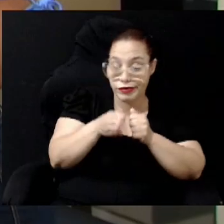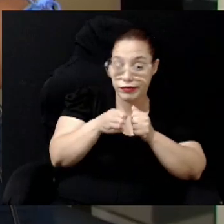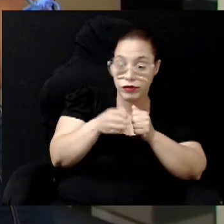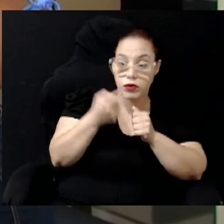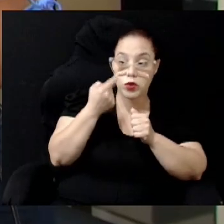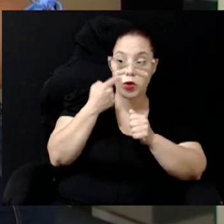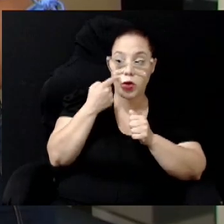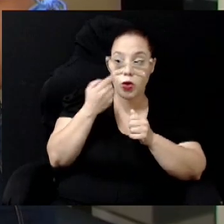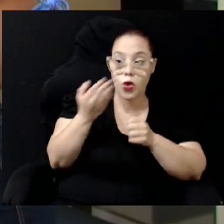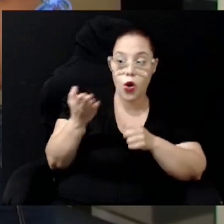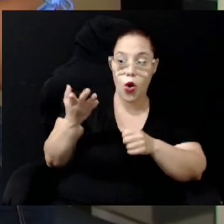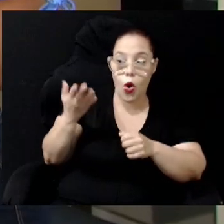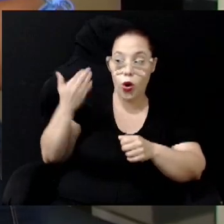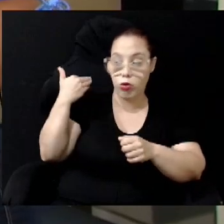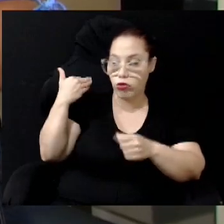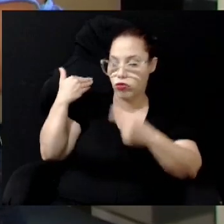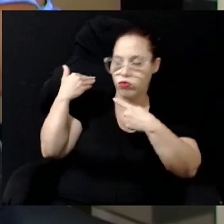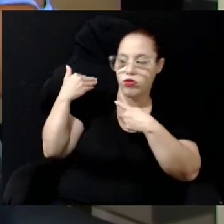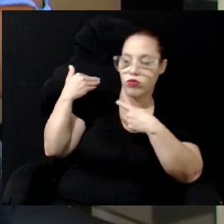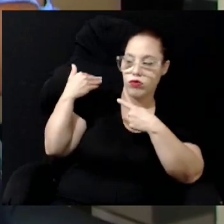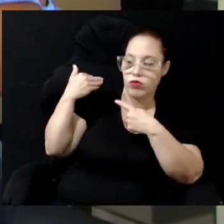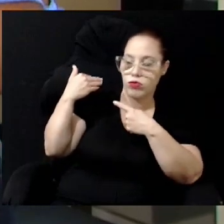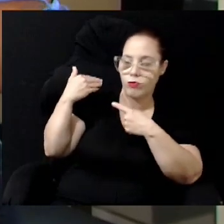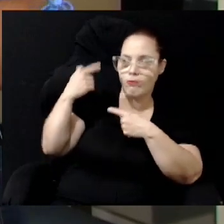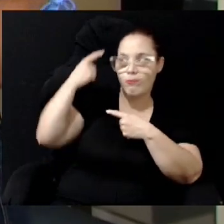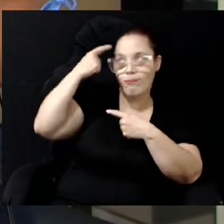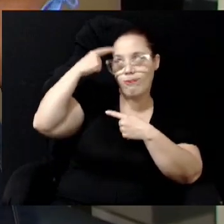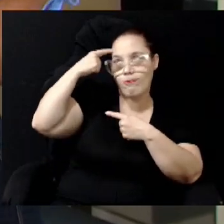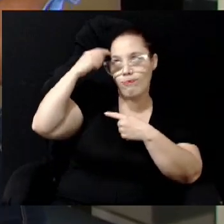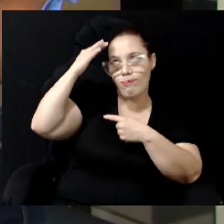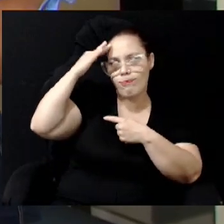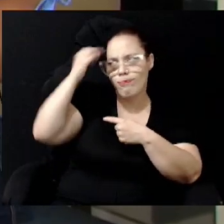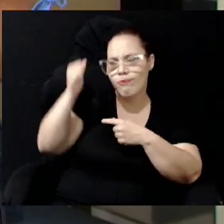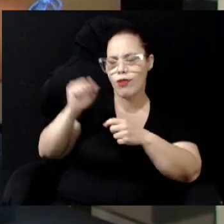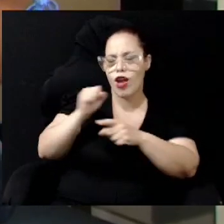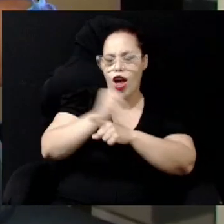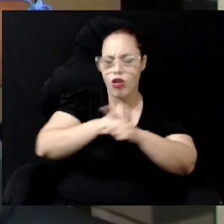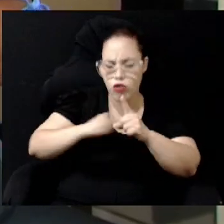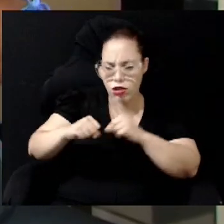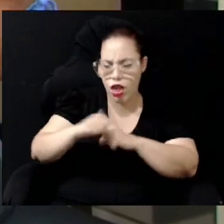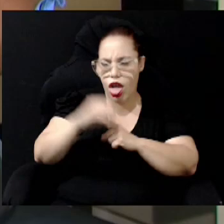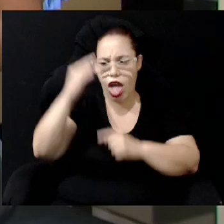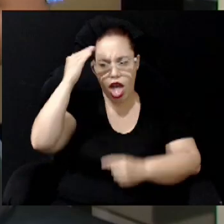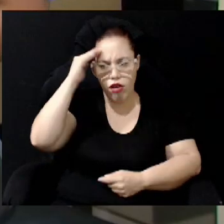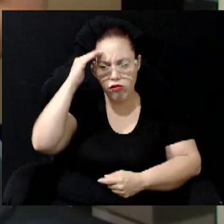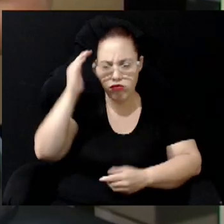passado, pensando em compreender a sociedade, em tentar interpretar